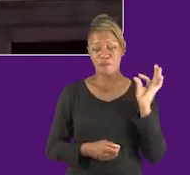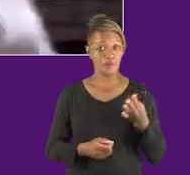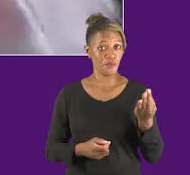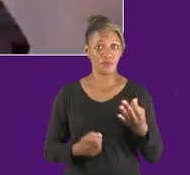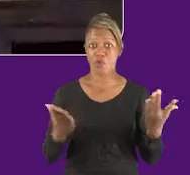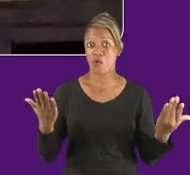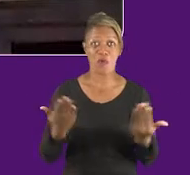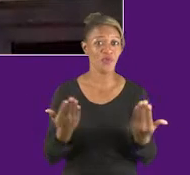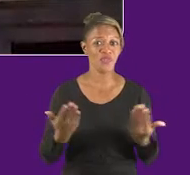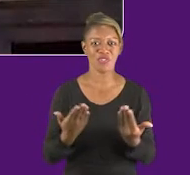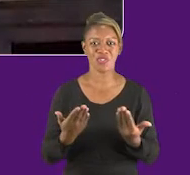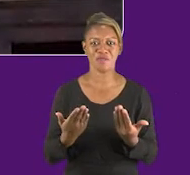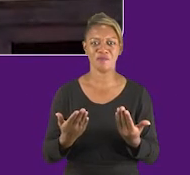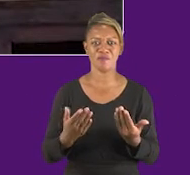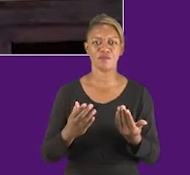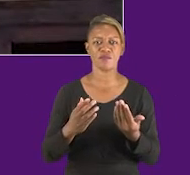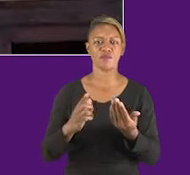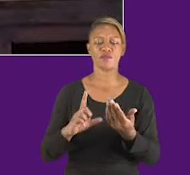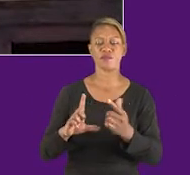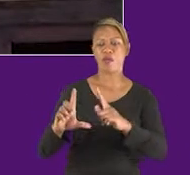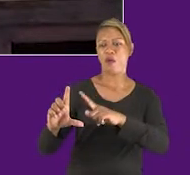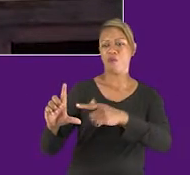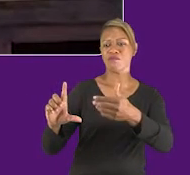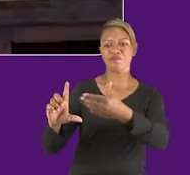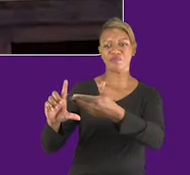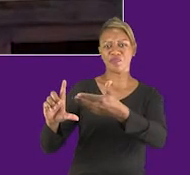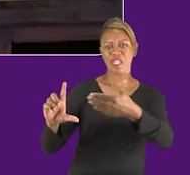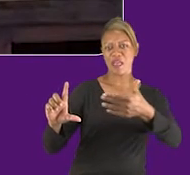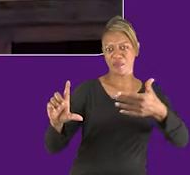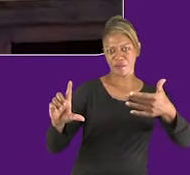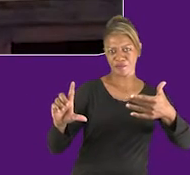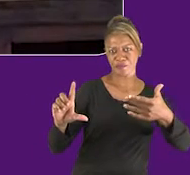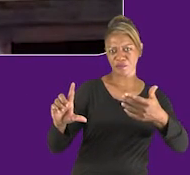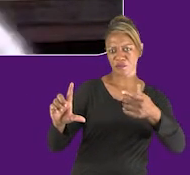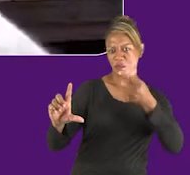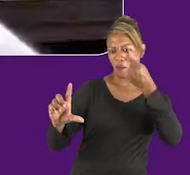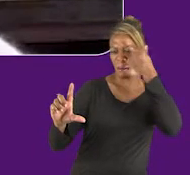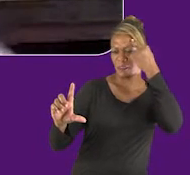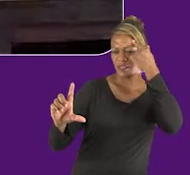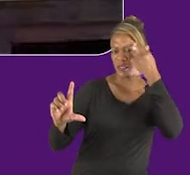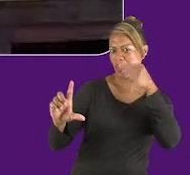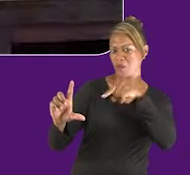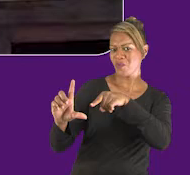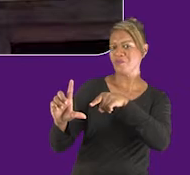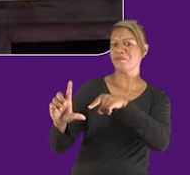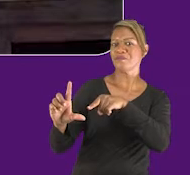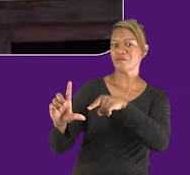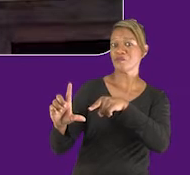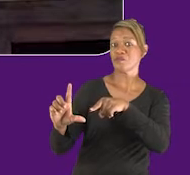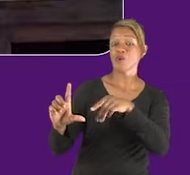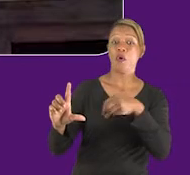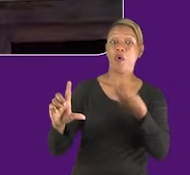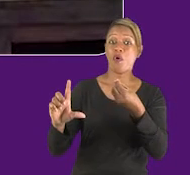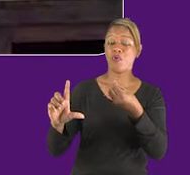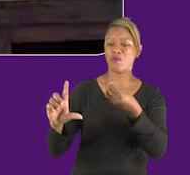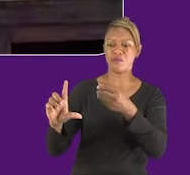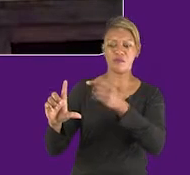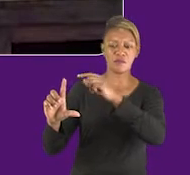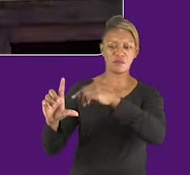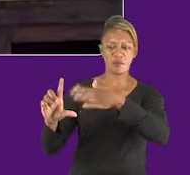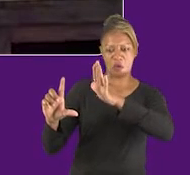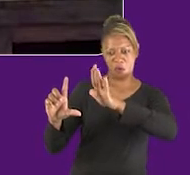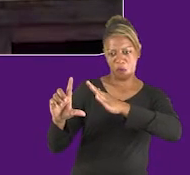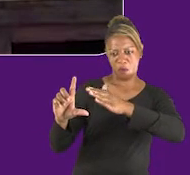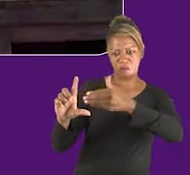vamos imaginar uma tela por exemplo então é quando a gente está pensando no protótipo a gente não desenha tela efetivamente